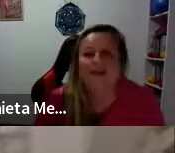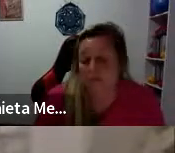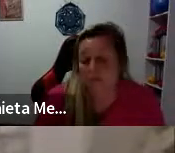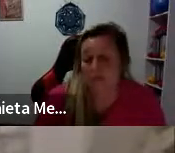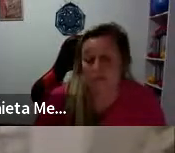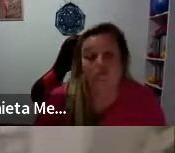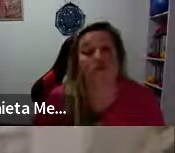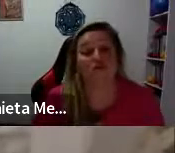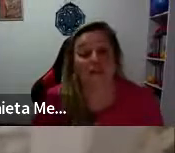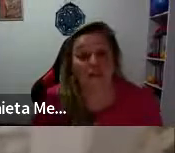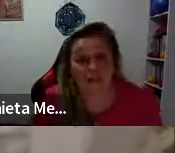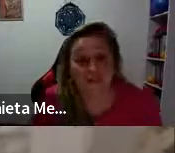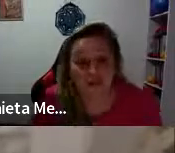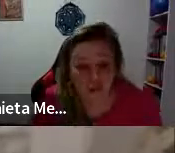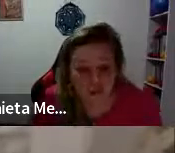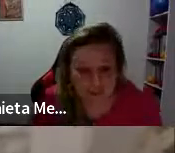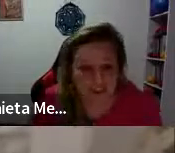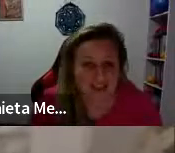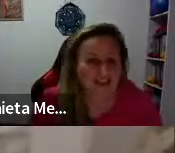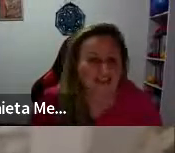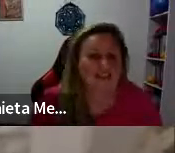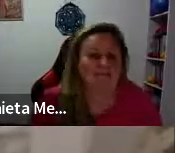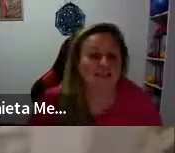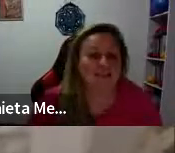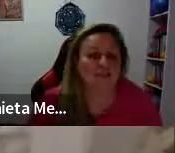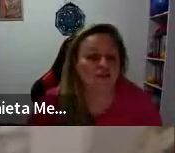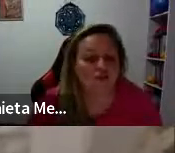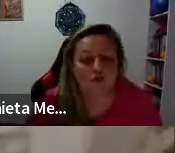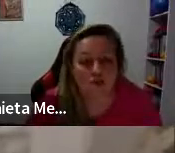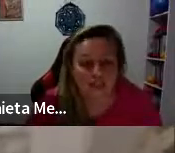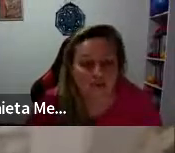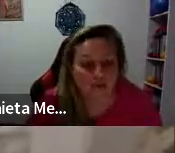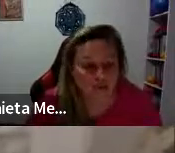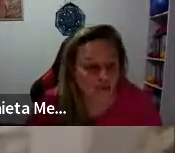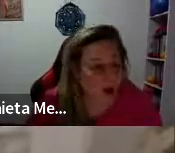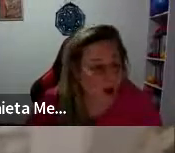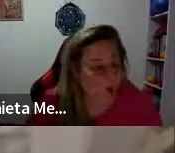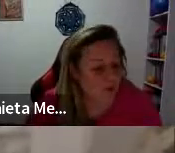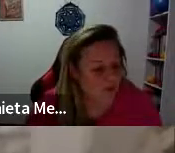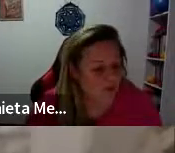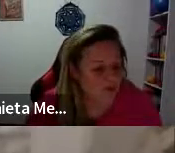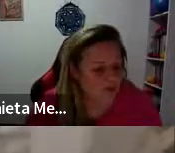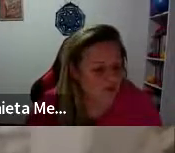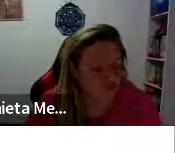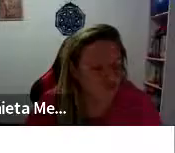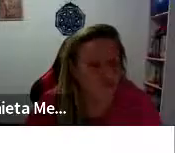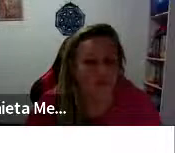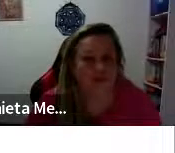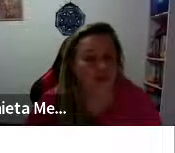emprego, é porque eu não sou empreendedor, né? Independente do contexto no qual eu